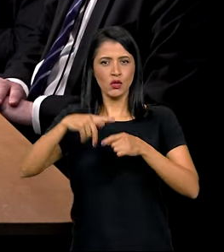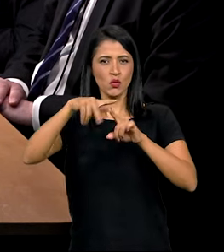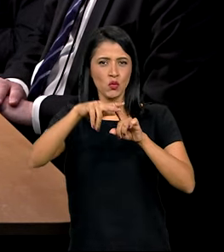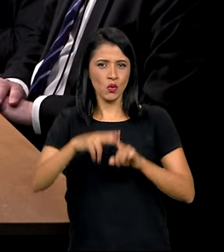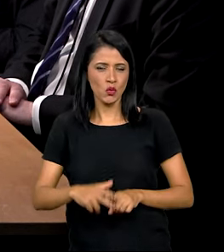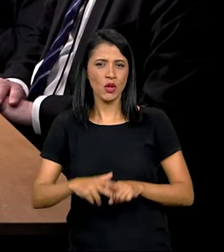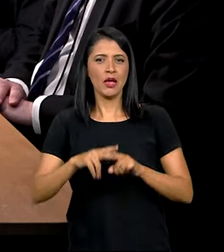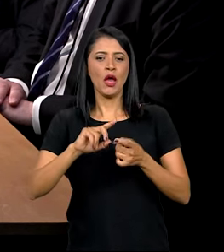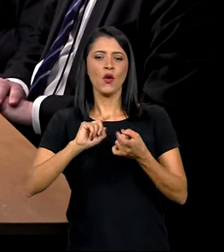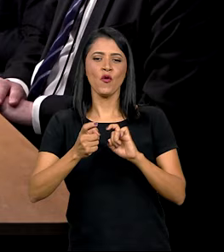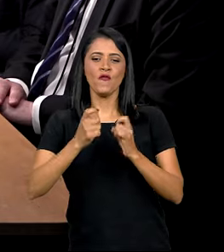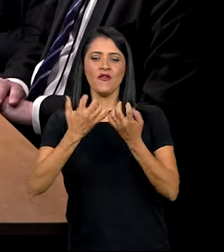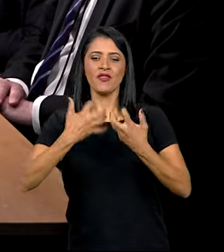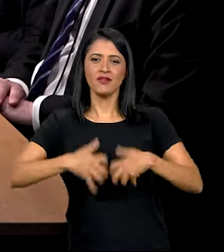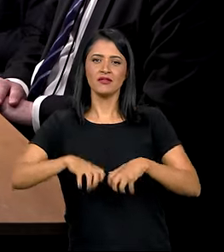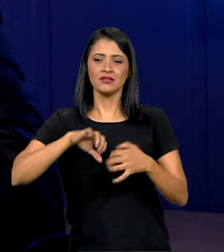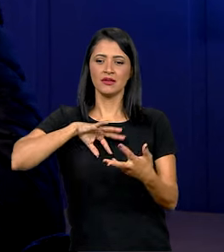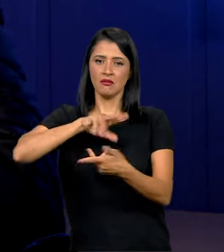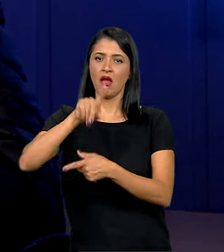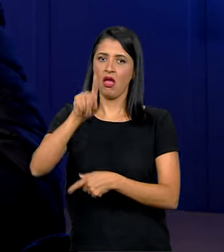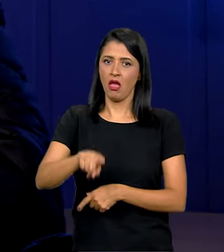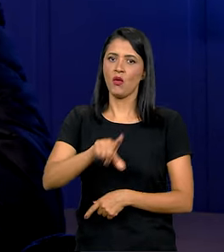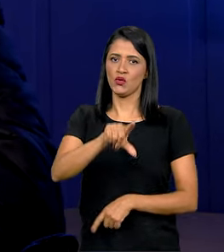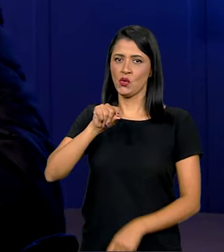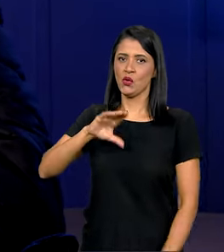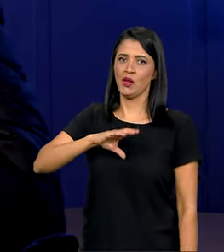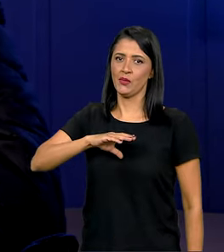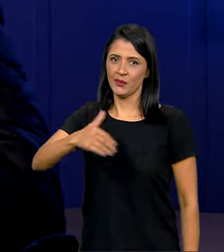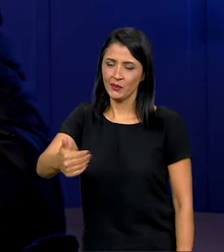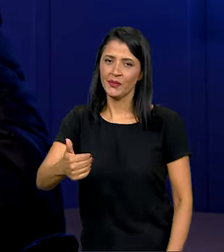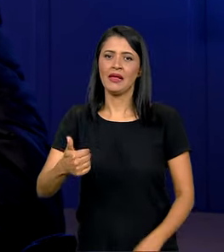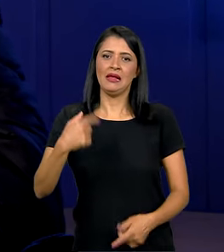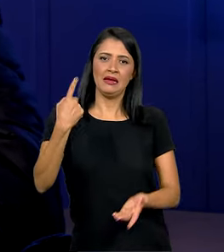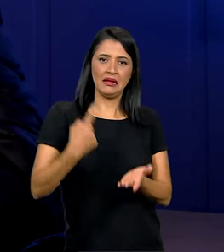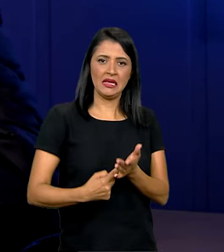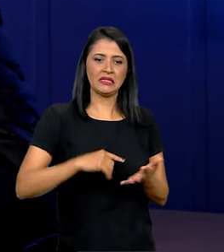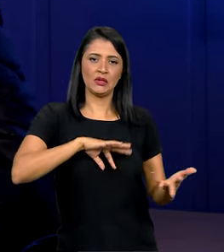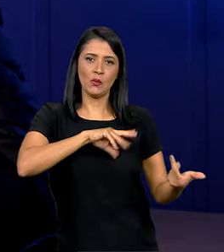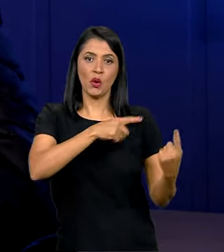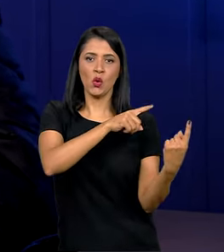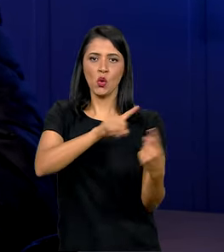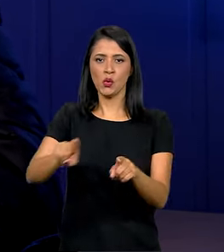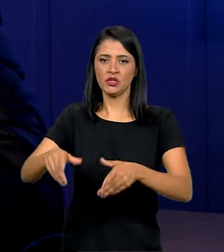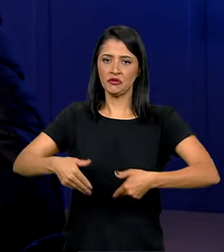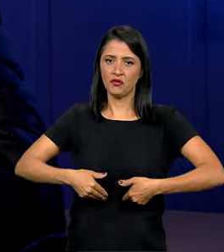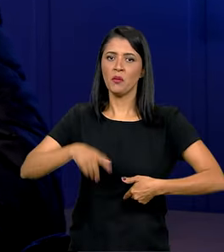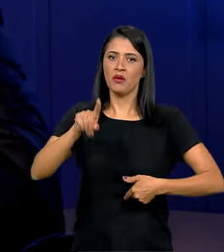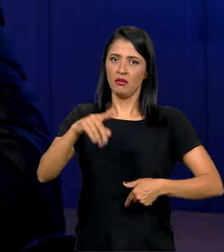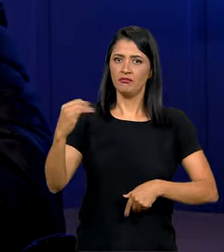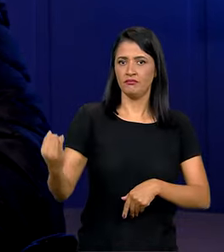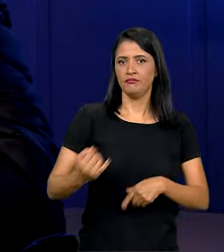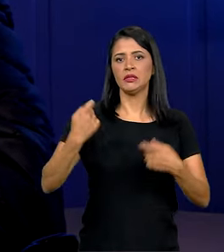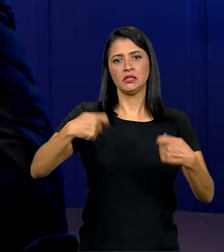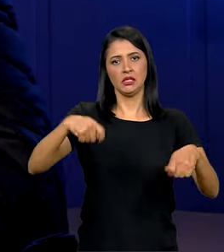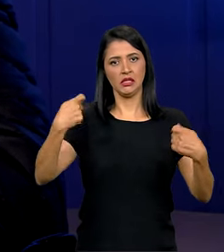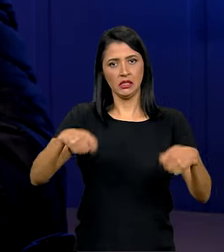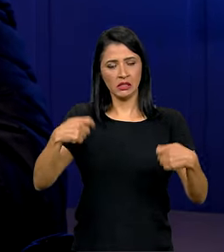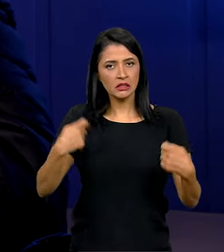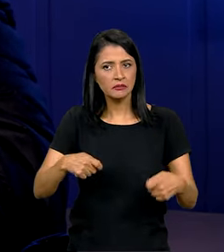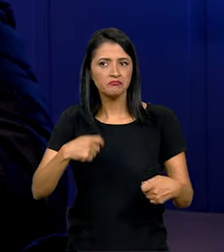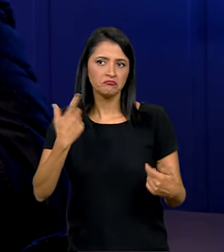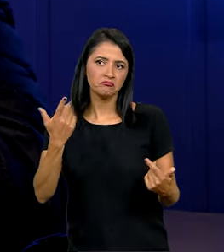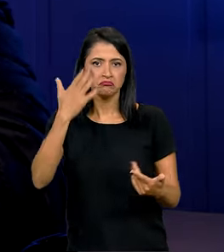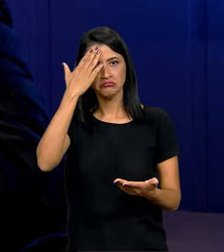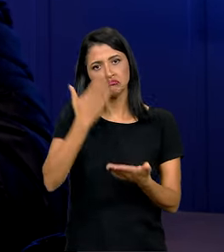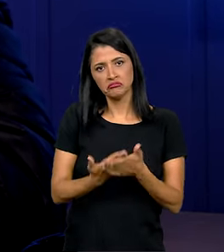do sistema de governança Global uma escolha corajosa eh aliança Global contra fome é uma escolha necessária Então acho